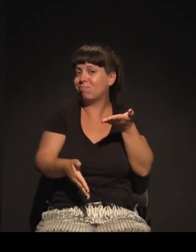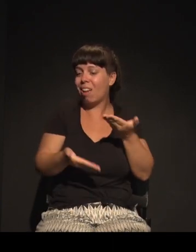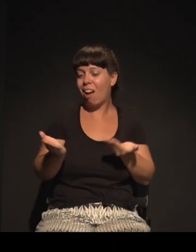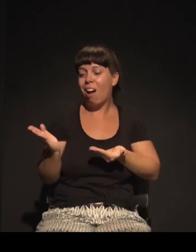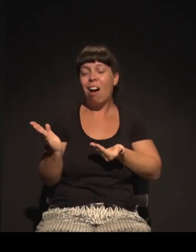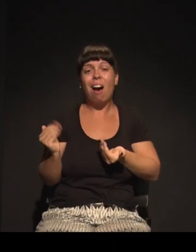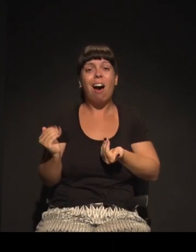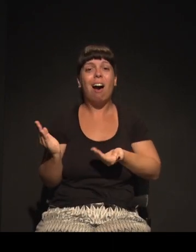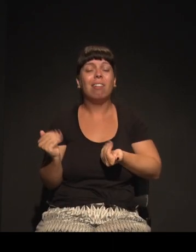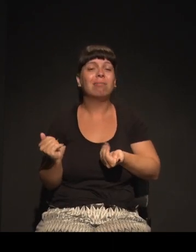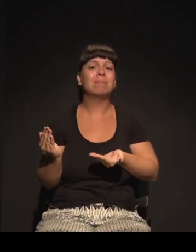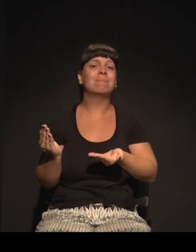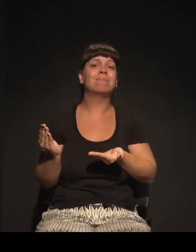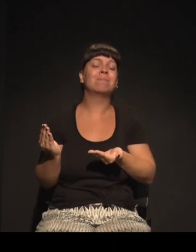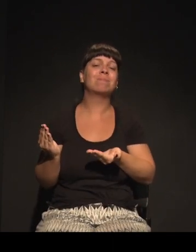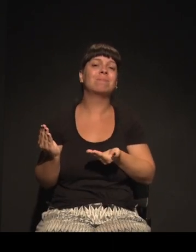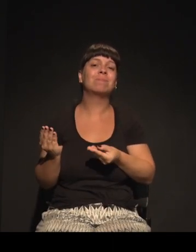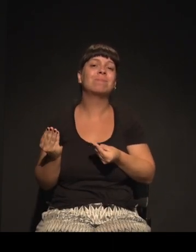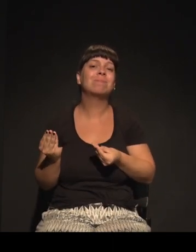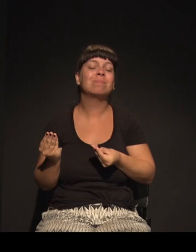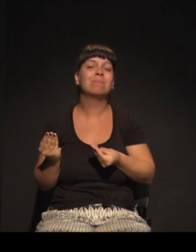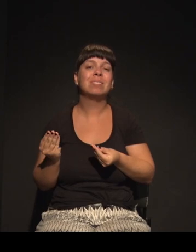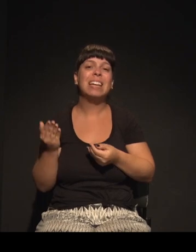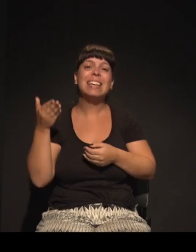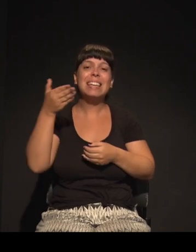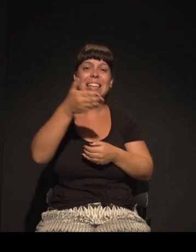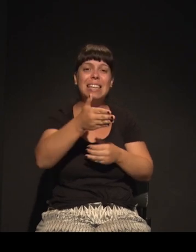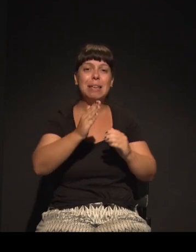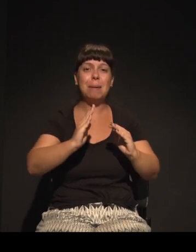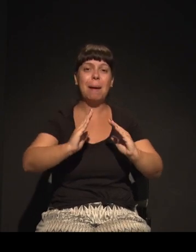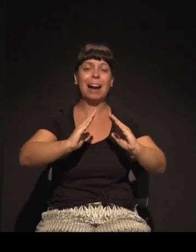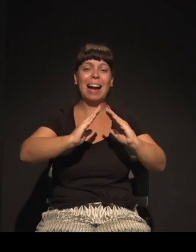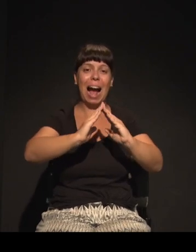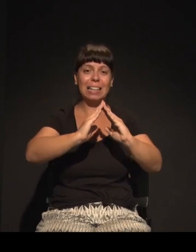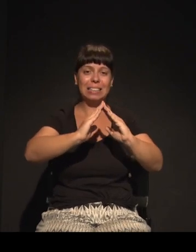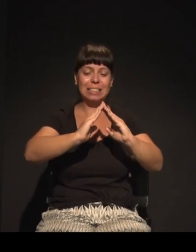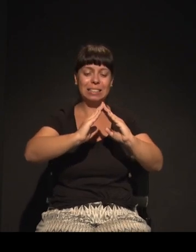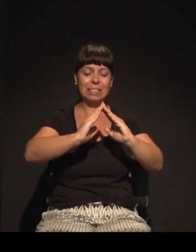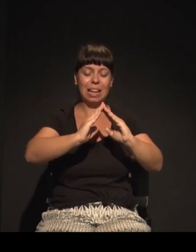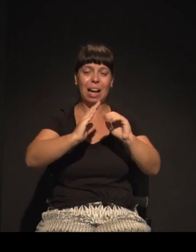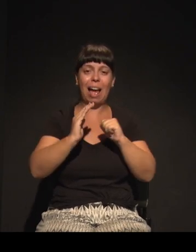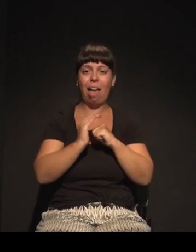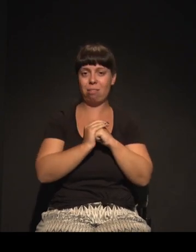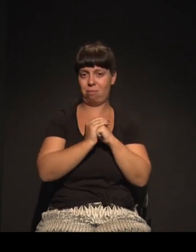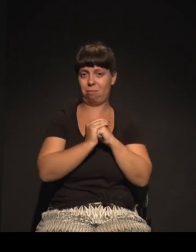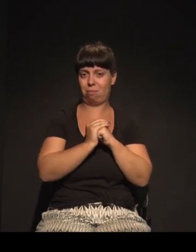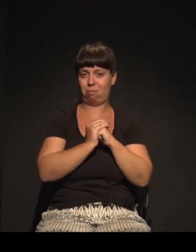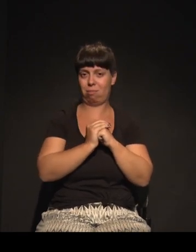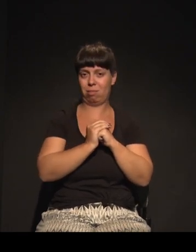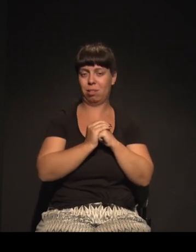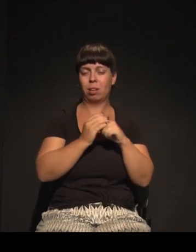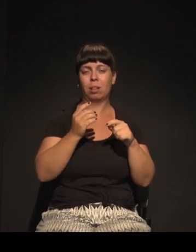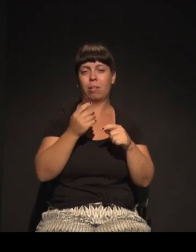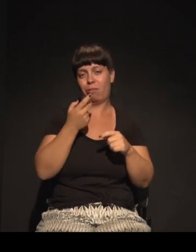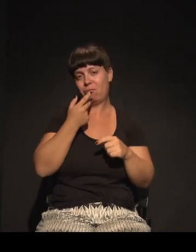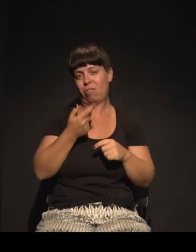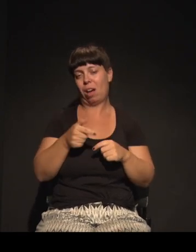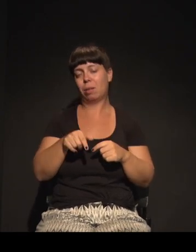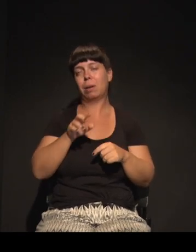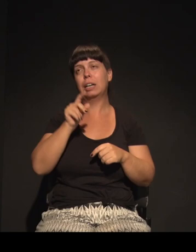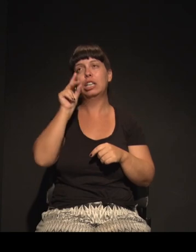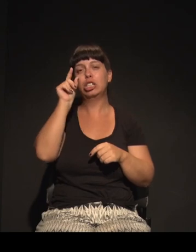já não gosta de muito e para a casa dele reza que de casa de reza que a gente fala antes não tinha casa mas